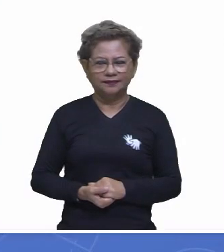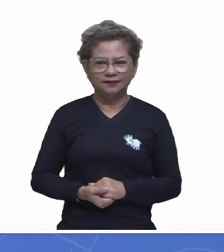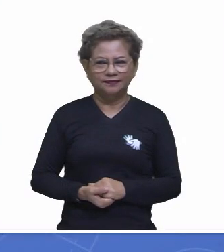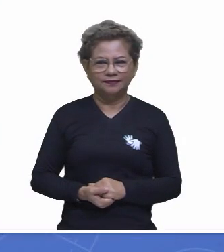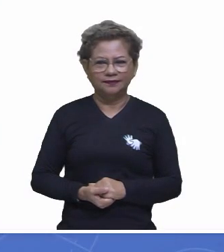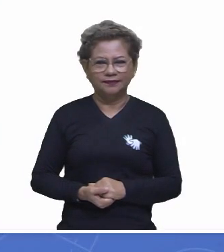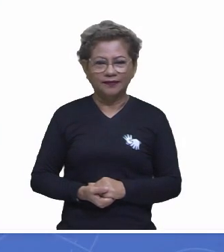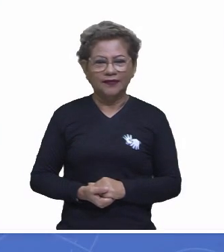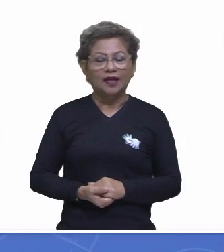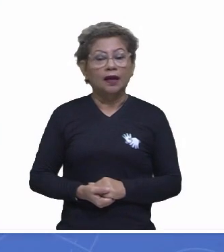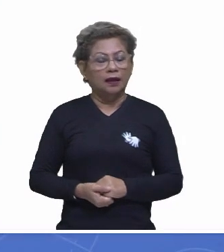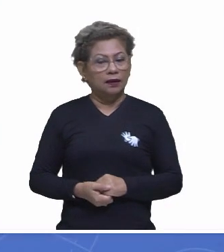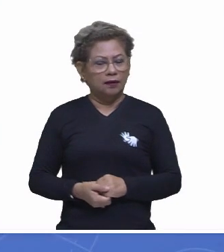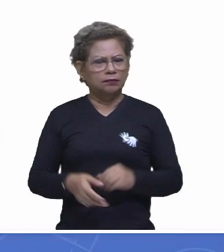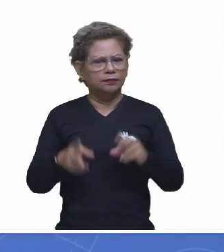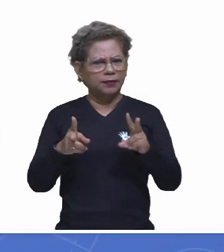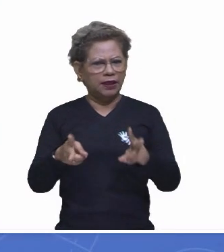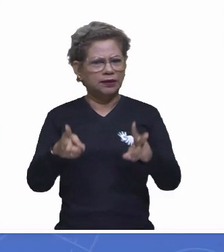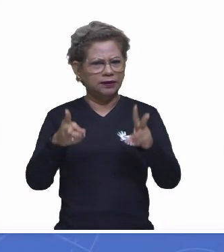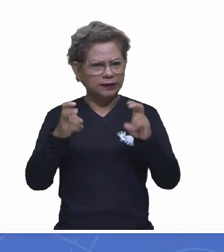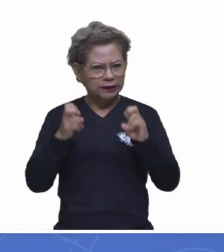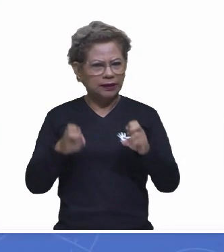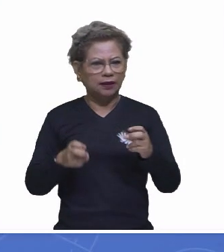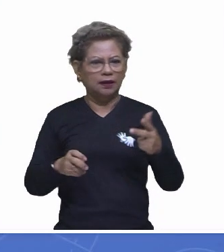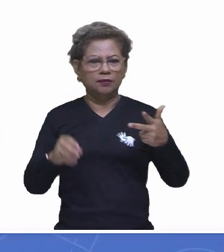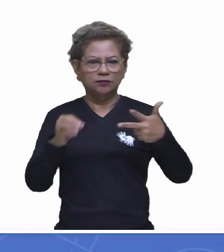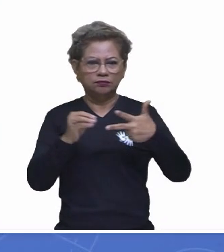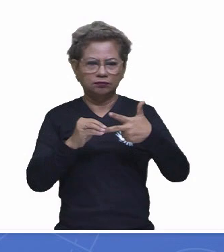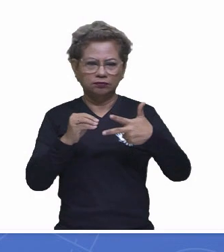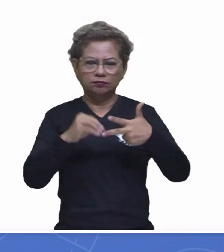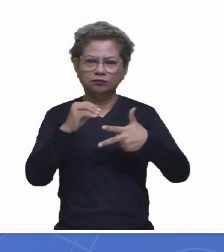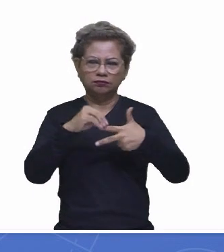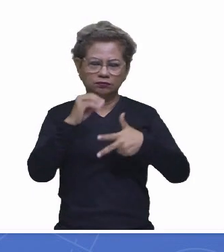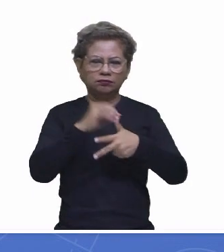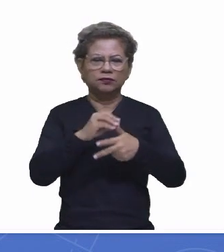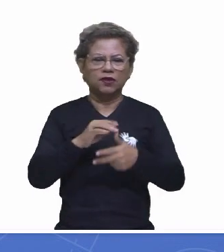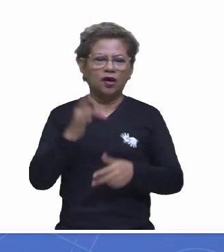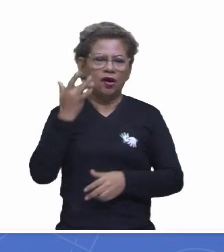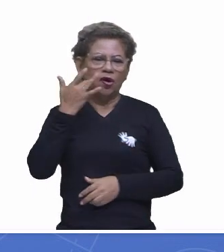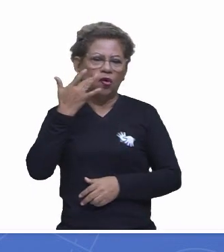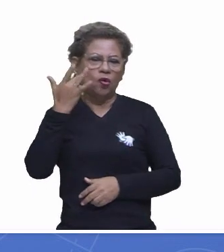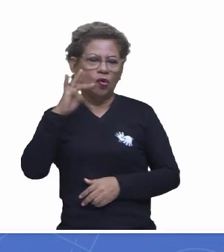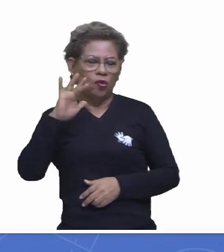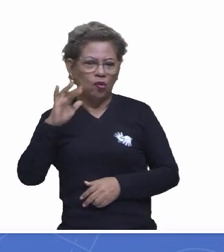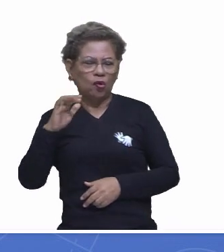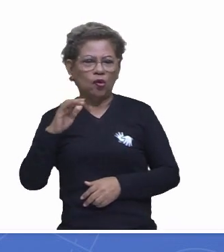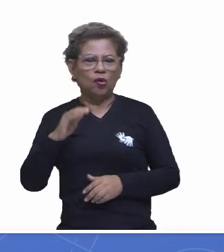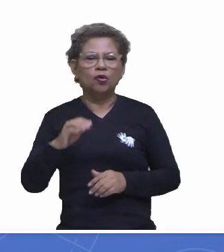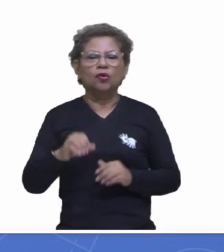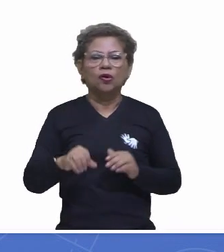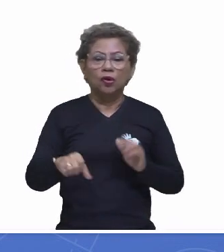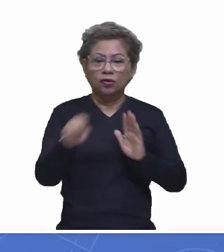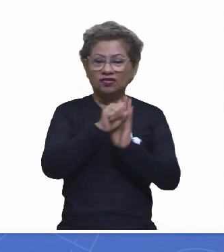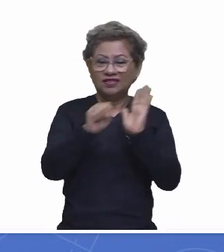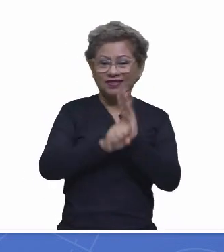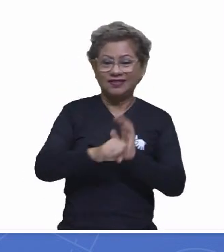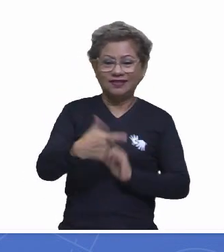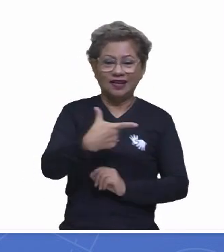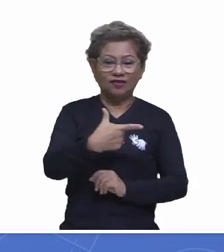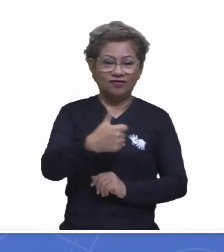Muito bem, gente, questão de número 17, o ouro do século XXI. Essa questão foi do Enem de 2020 e vamos